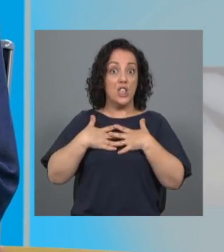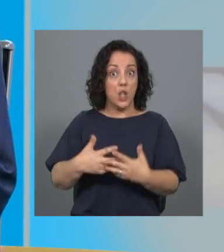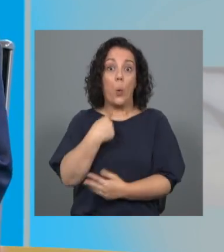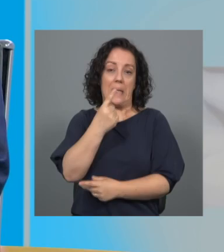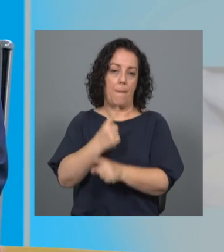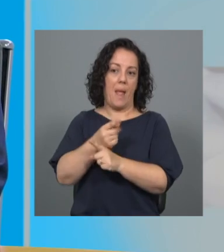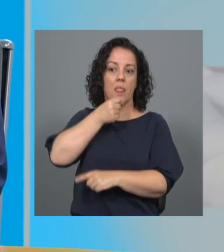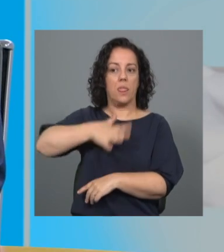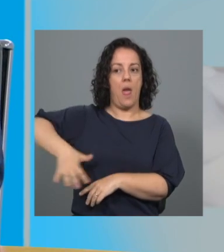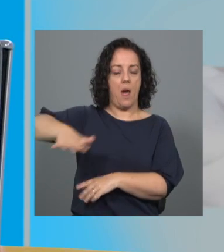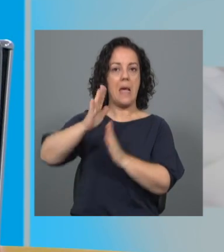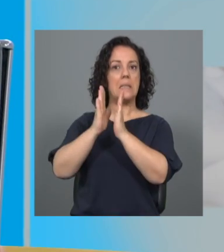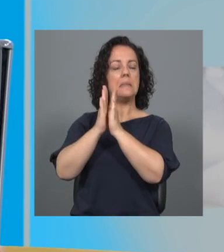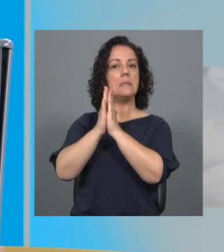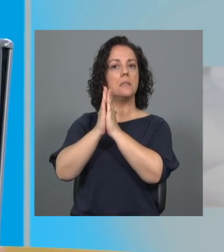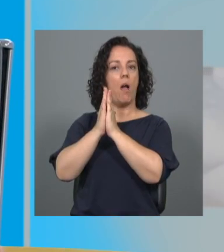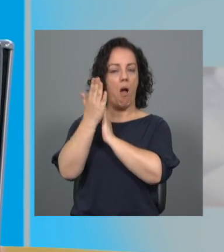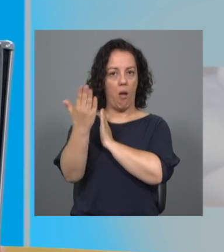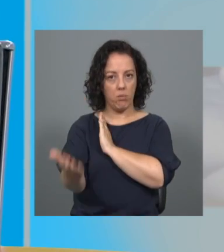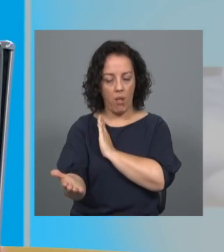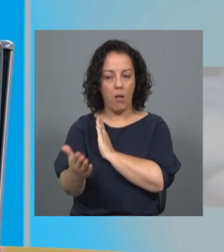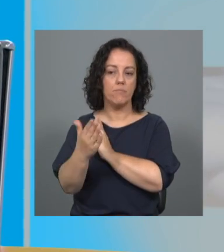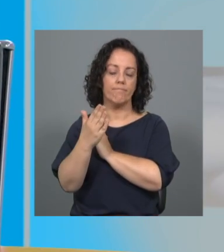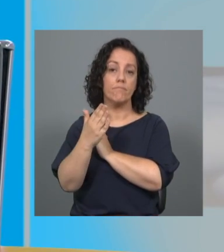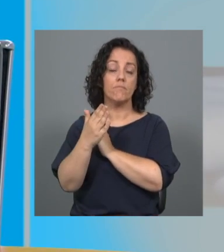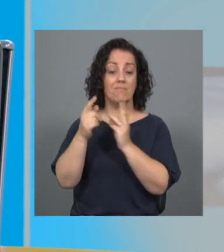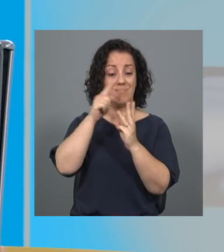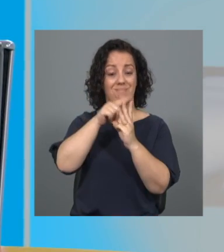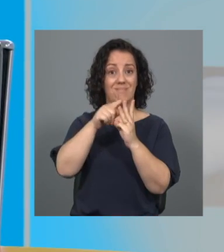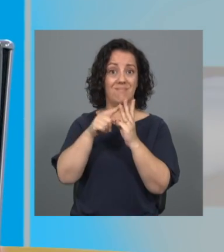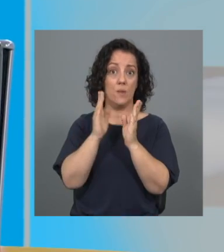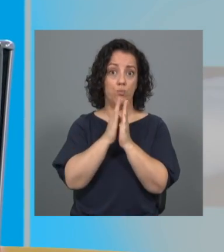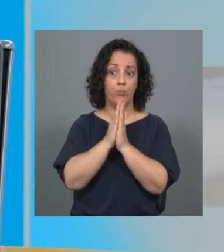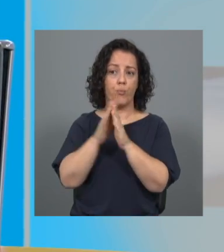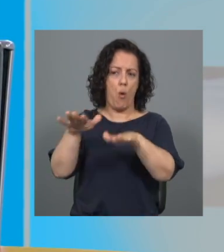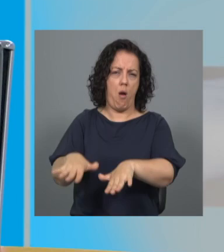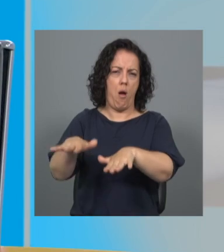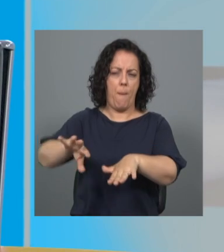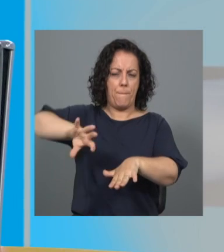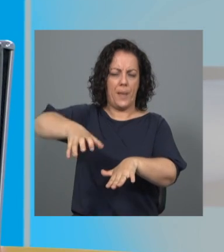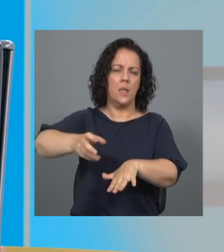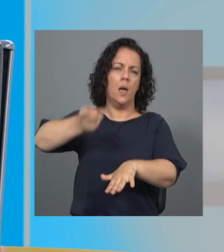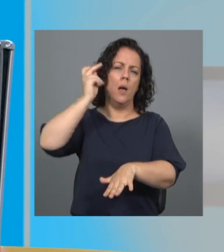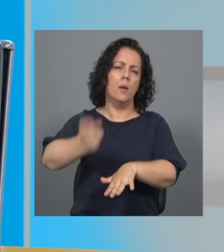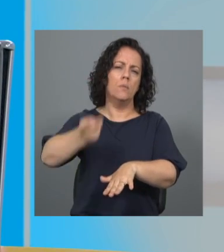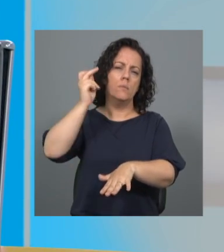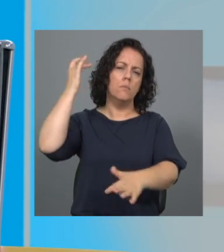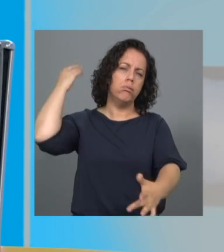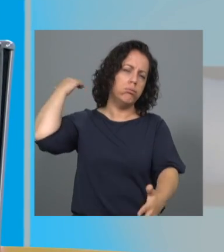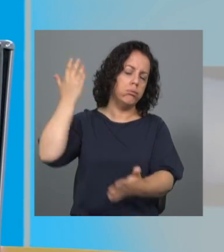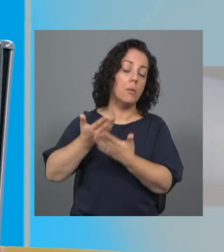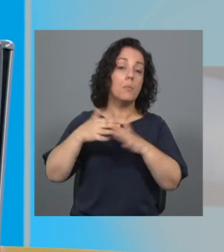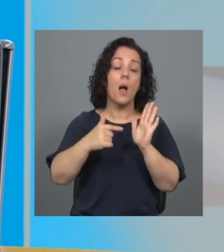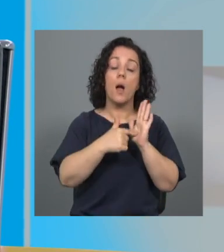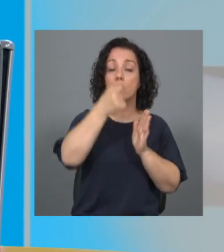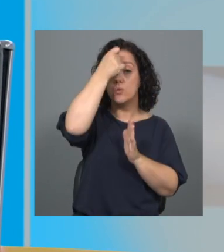Todas estas religiões têm presença nesta Terra Santa há muito, muito tempo, mas que é,